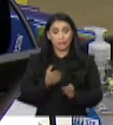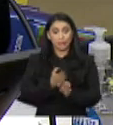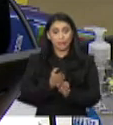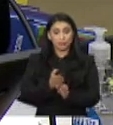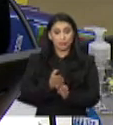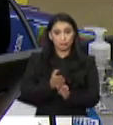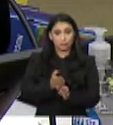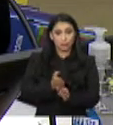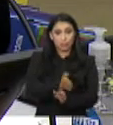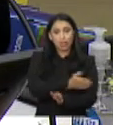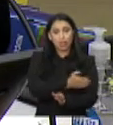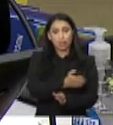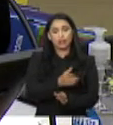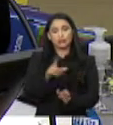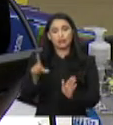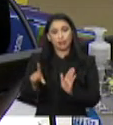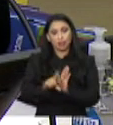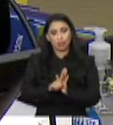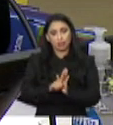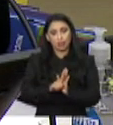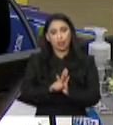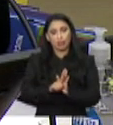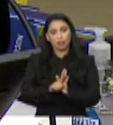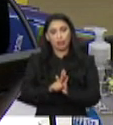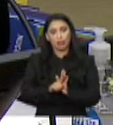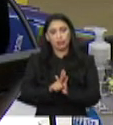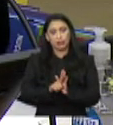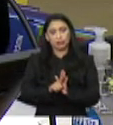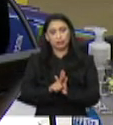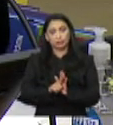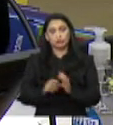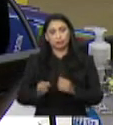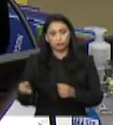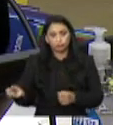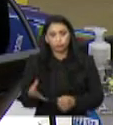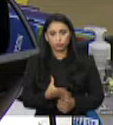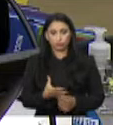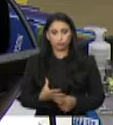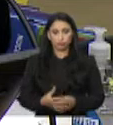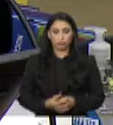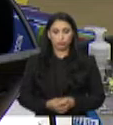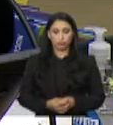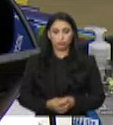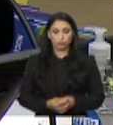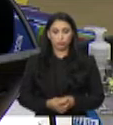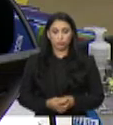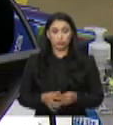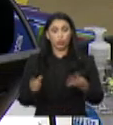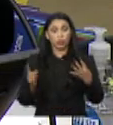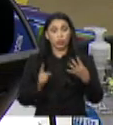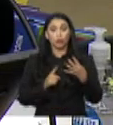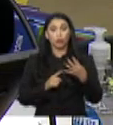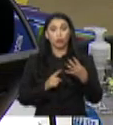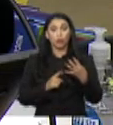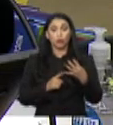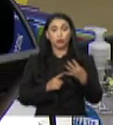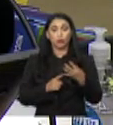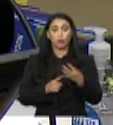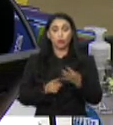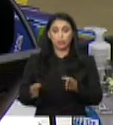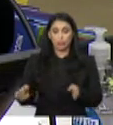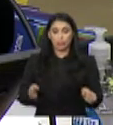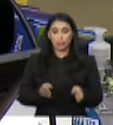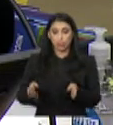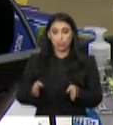Advento da novela legislação e no quarto tópico da